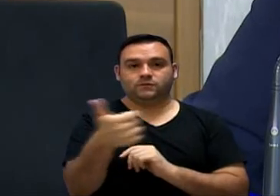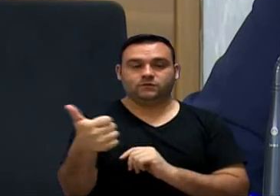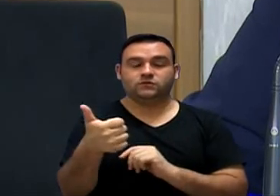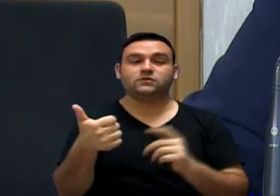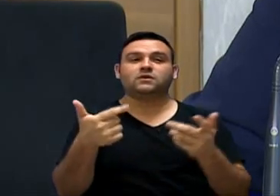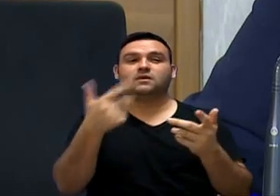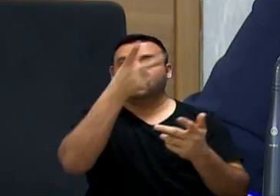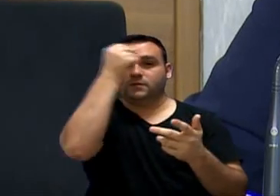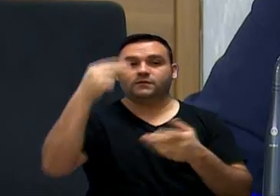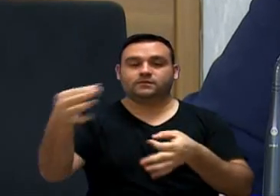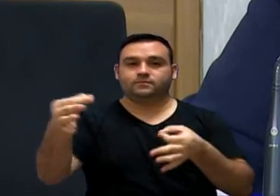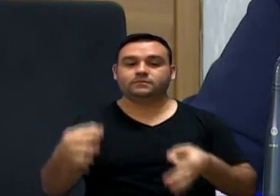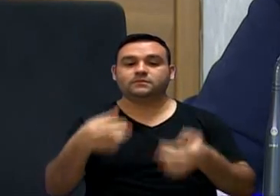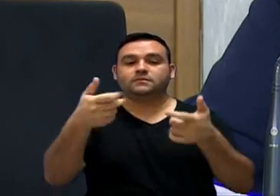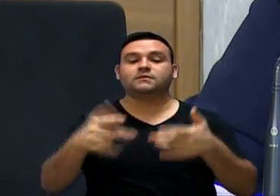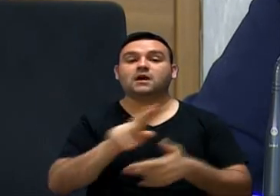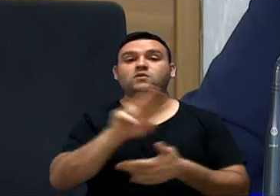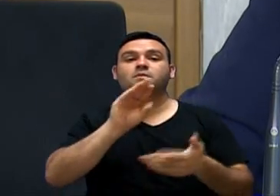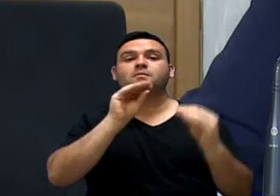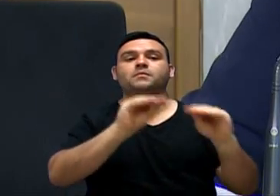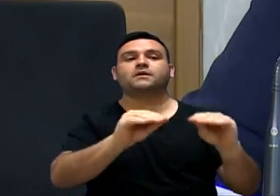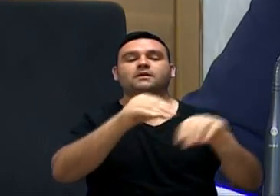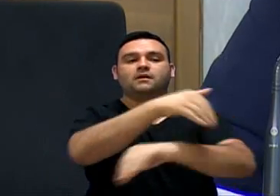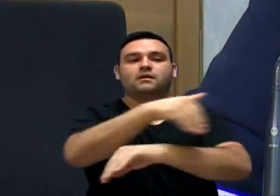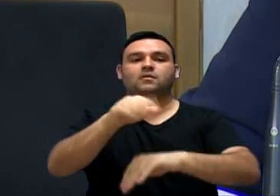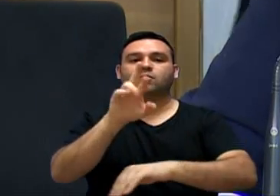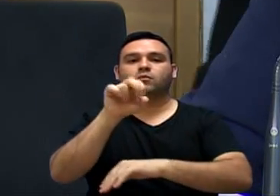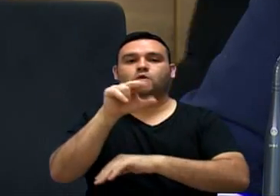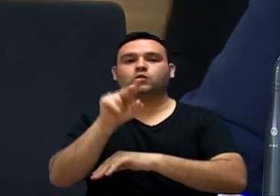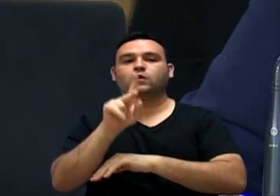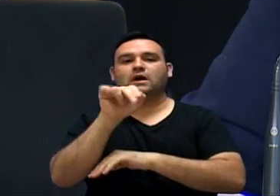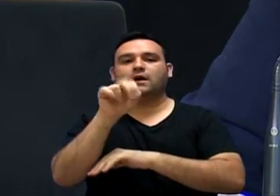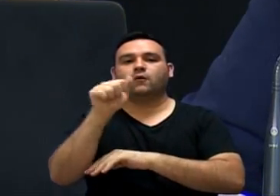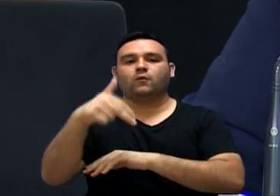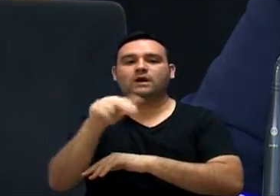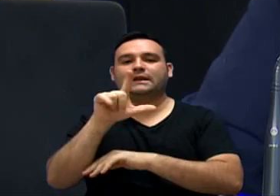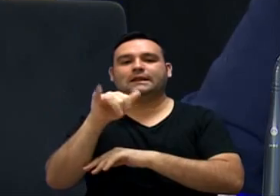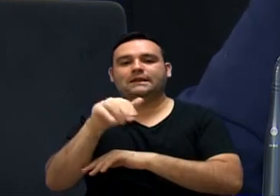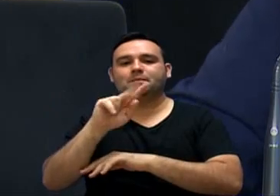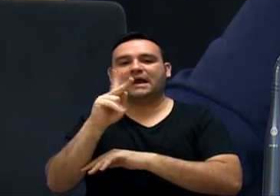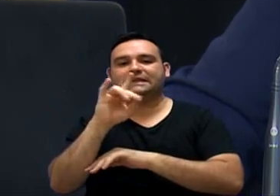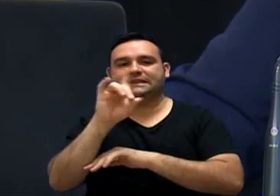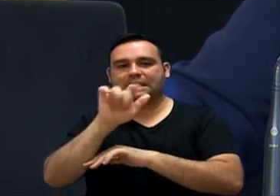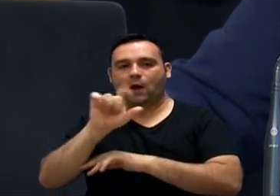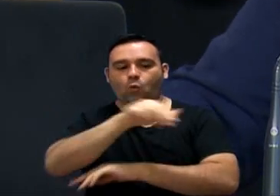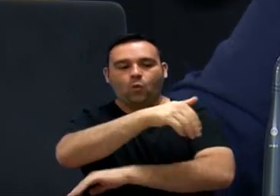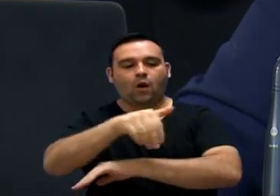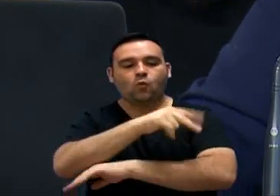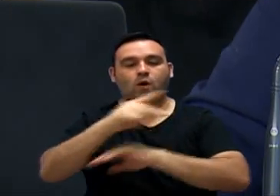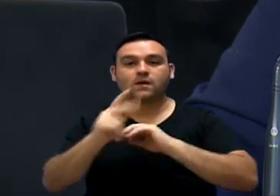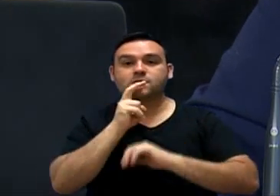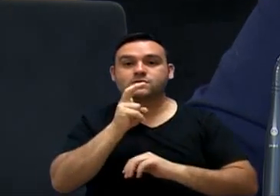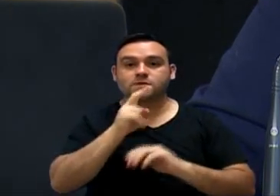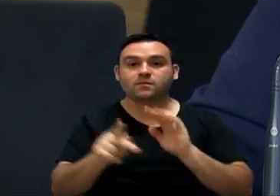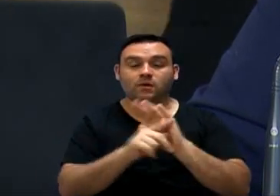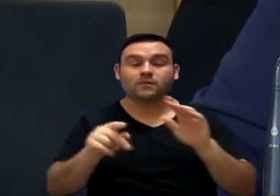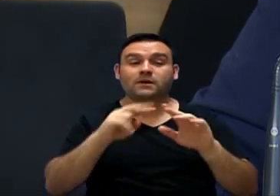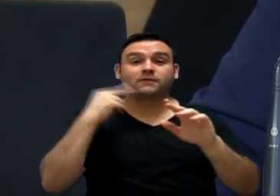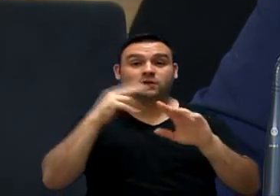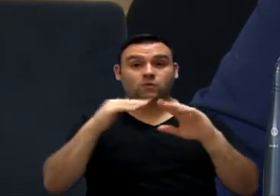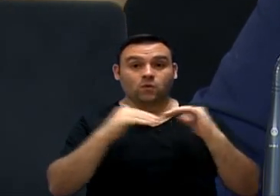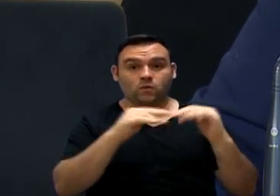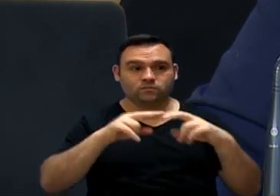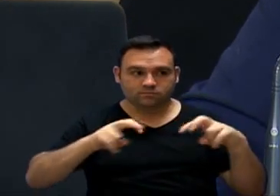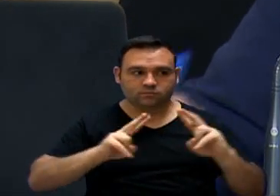469-2021 do Executivo, que dispõe sobre denominação Bruno Cauã de Lima Hidalgo a uma via pública na cidade. Eu coloco em votação, os vereadores